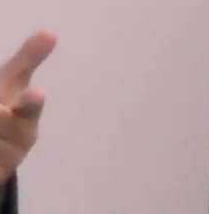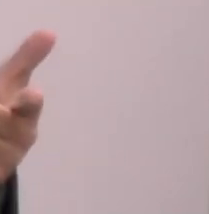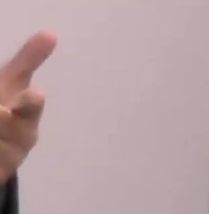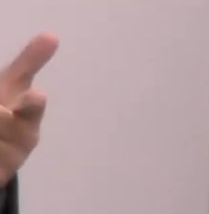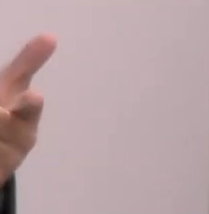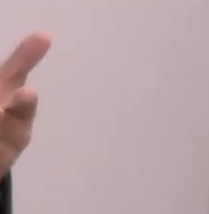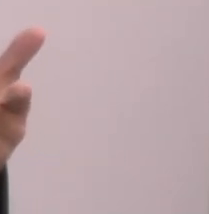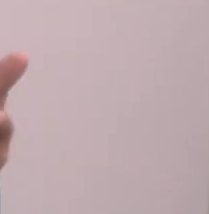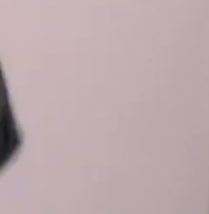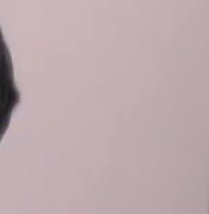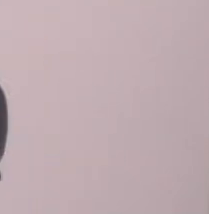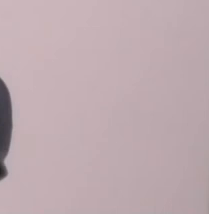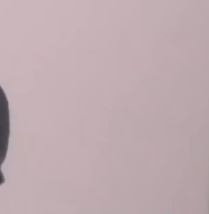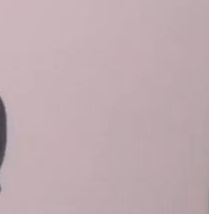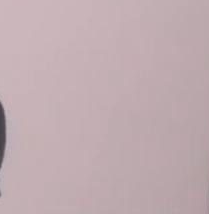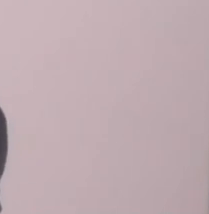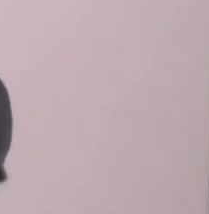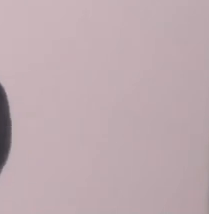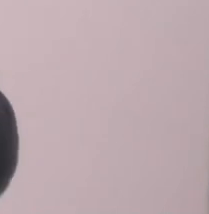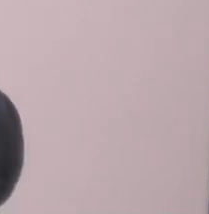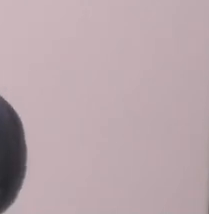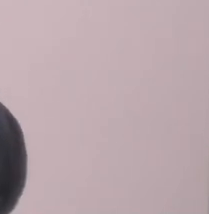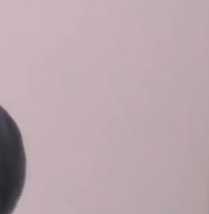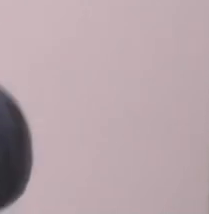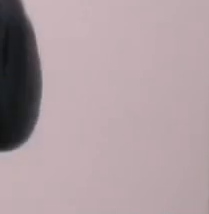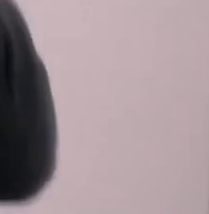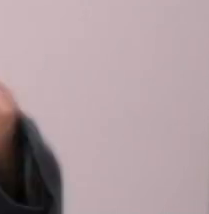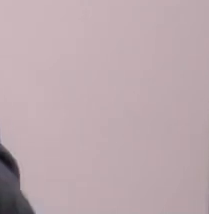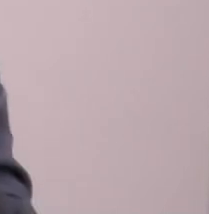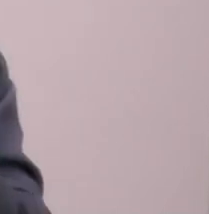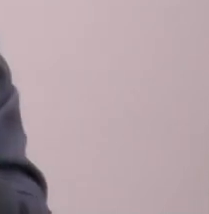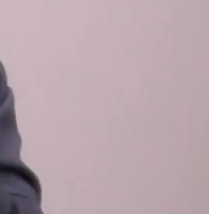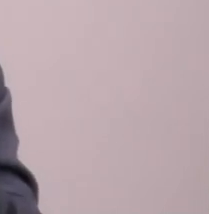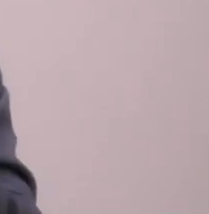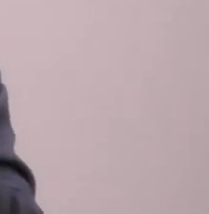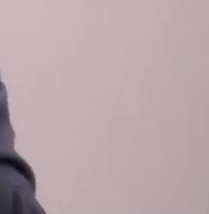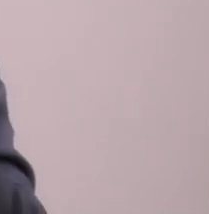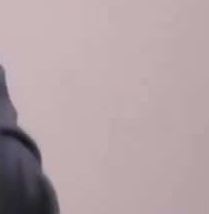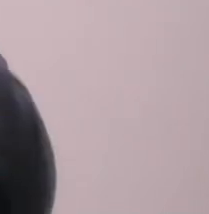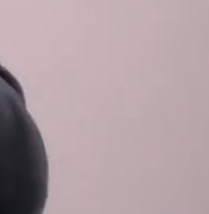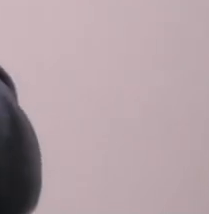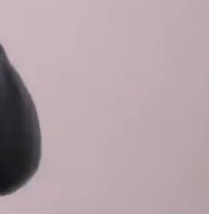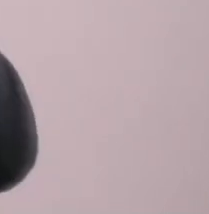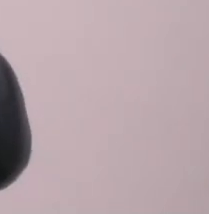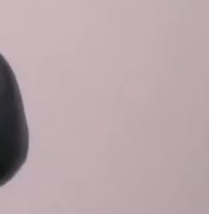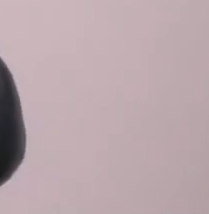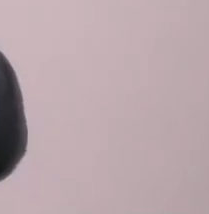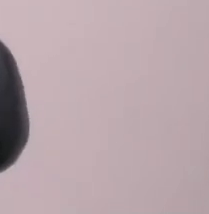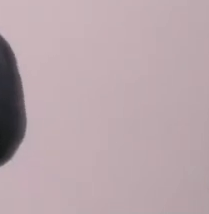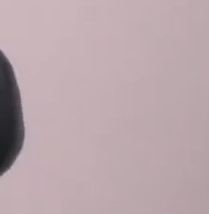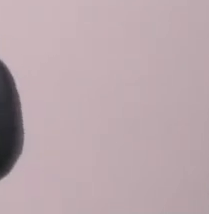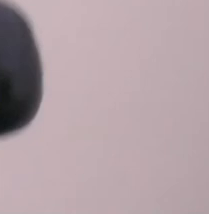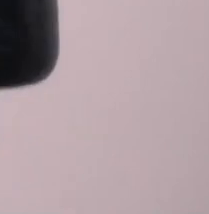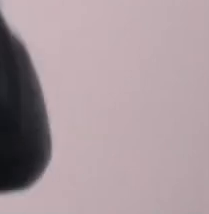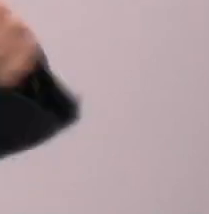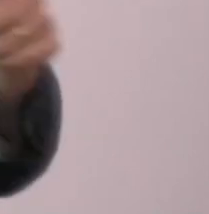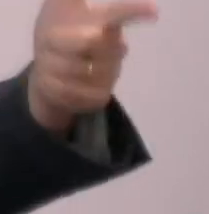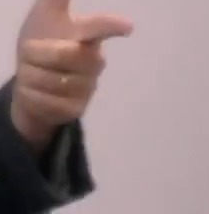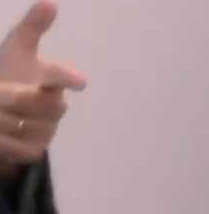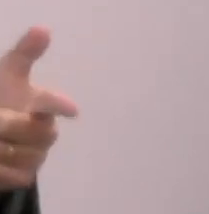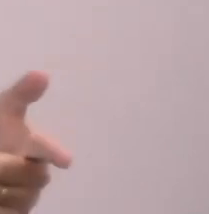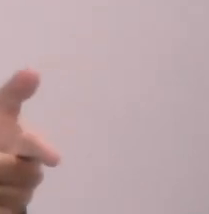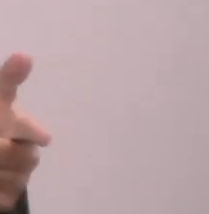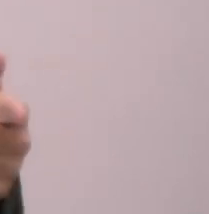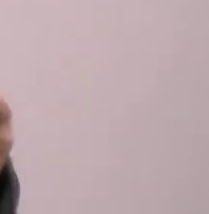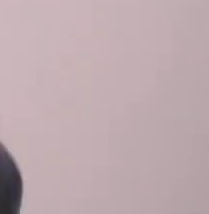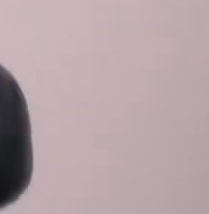acontece? A UESO tem um professor que ganha menos e tem uma instituição que pode fazer menos pelos